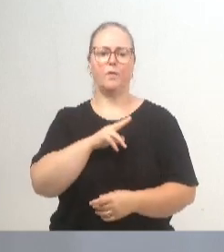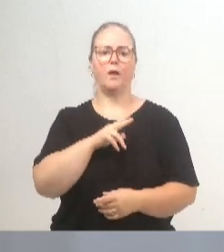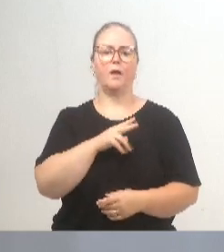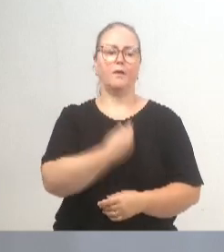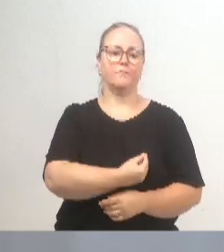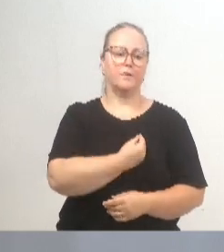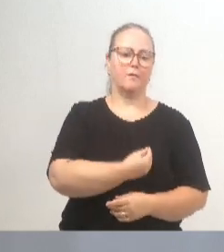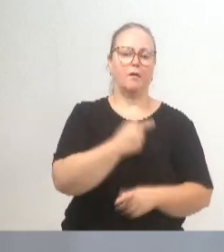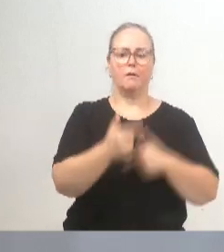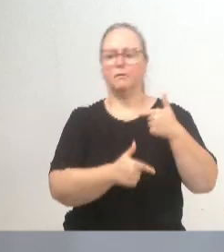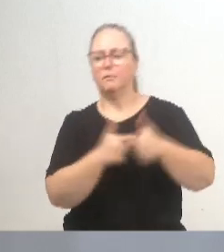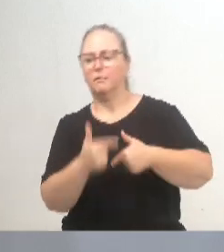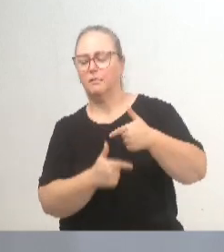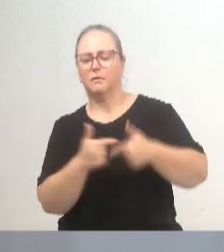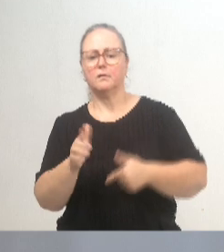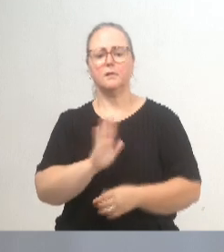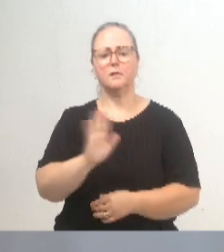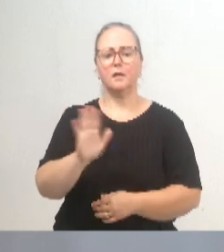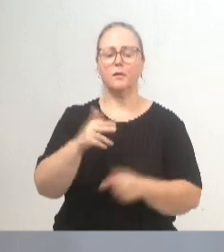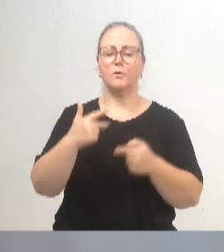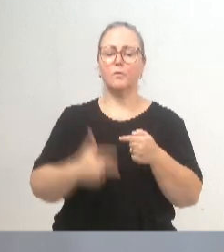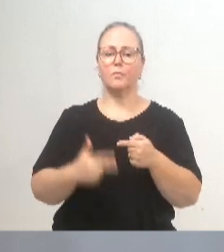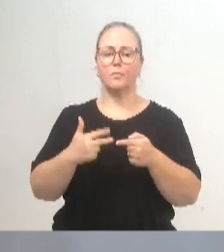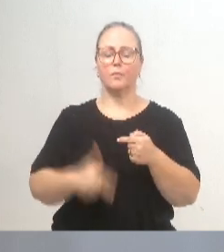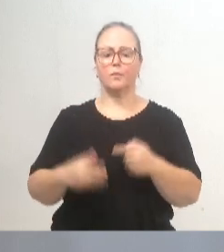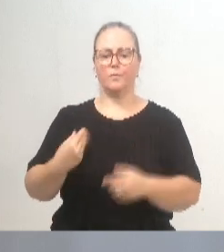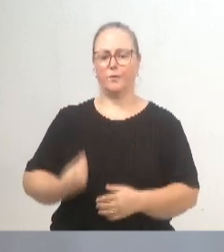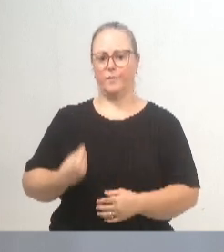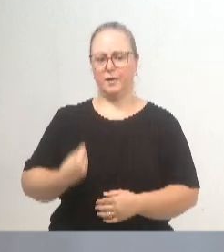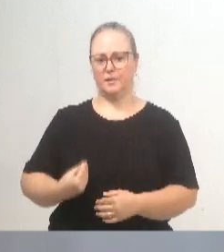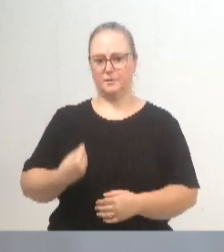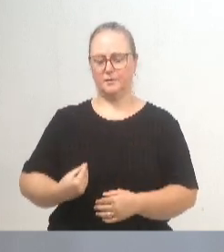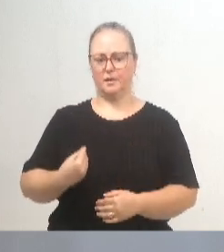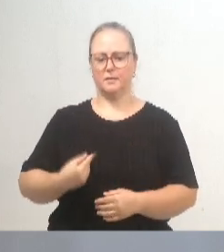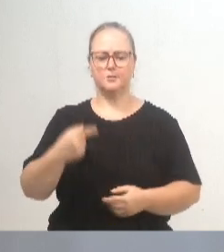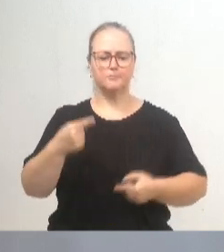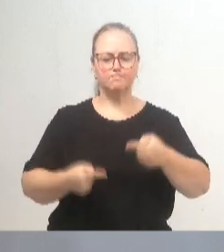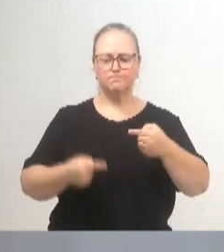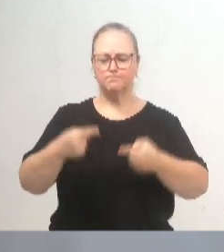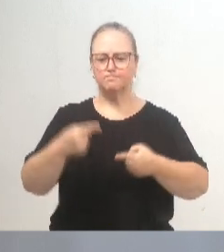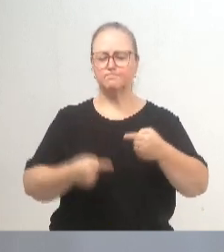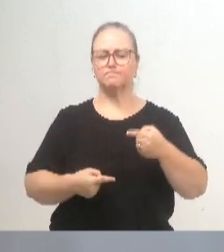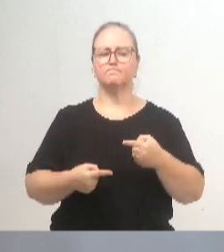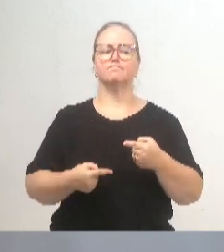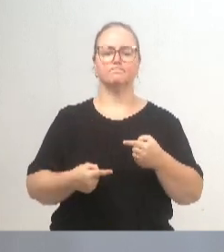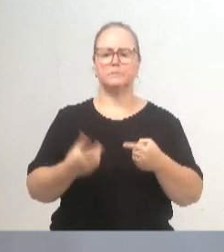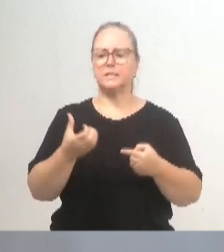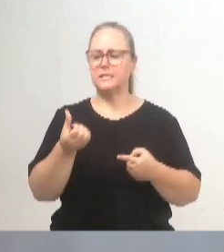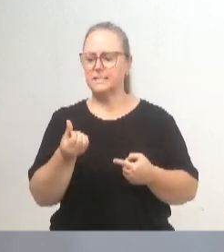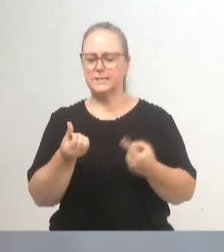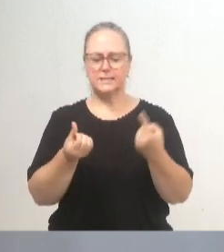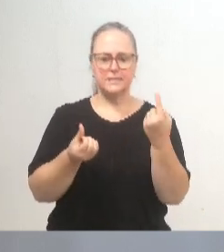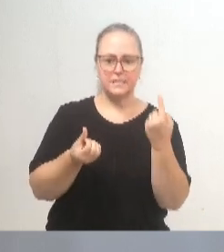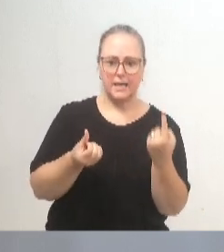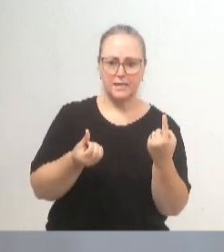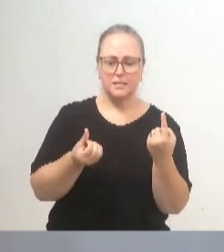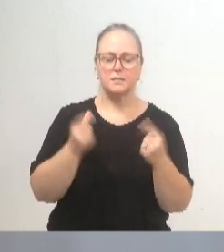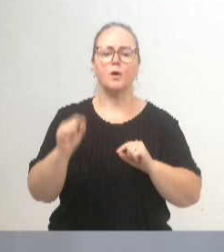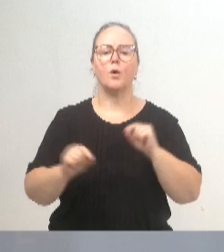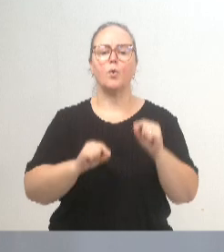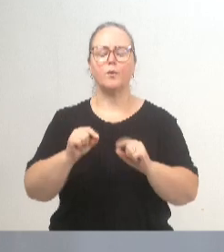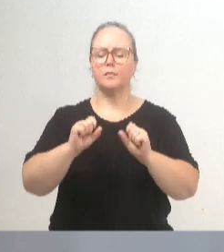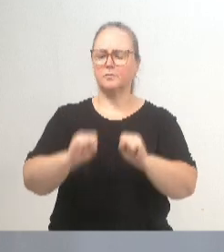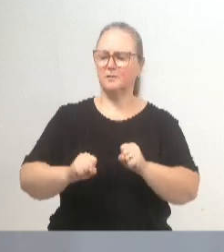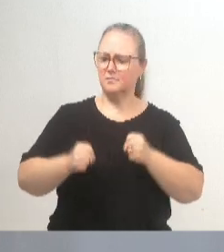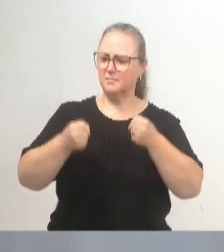fala também da qualidade de vida. E quando a gente traz esse debate da escala 6x1, a gente está trazendo o debate da defesa